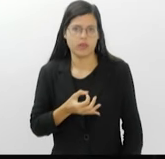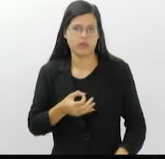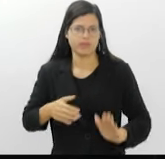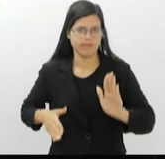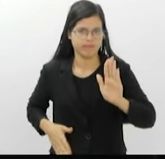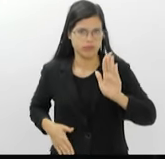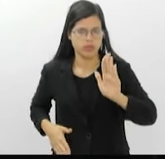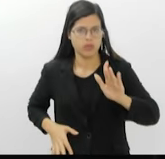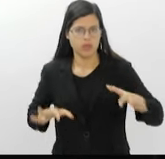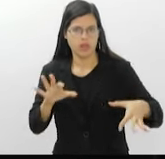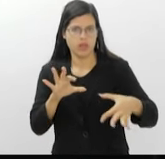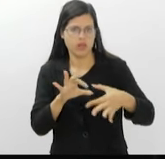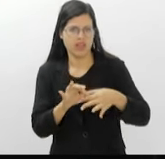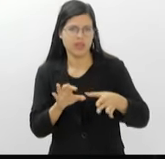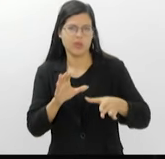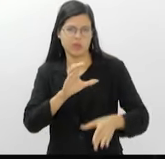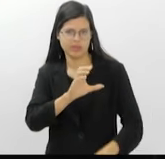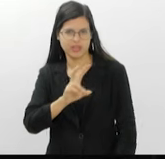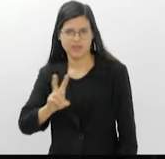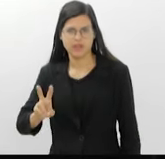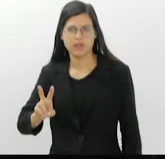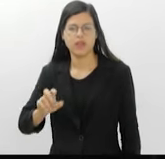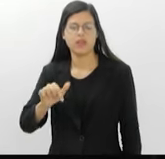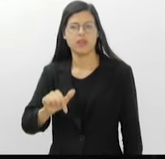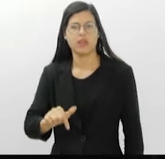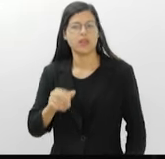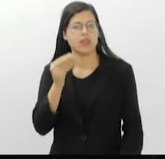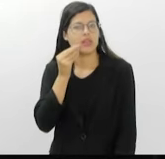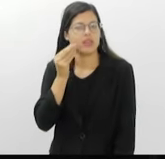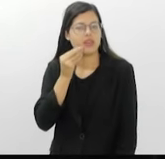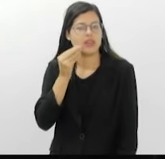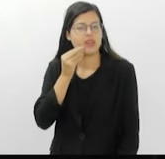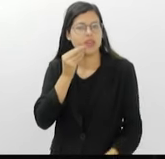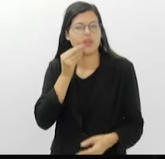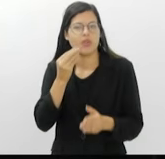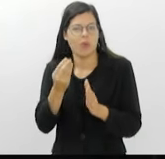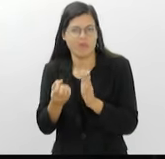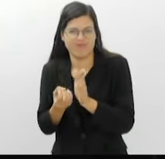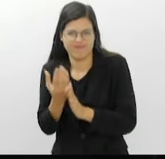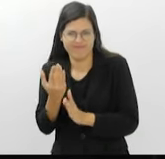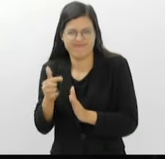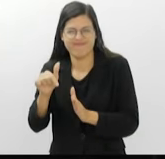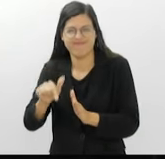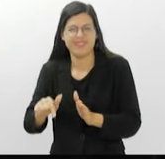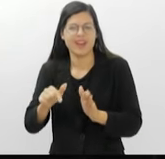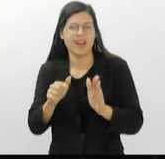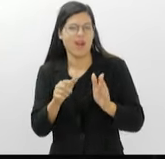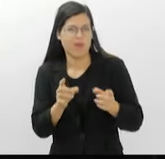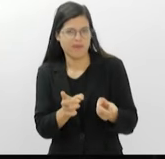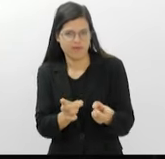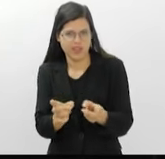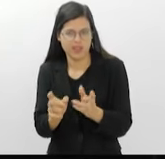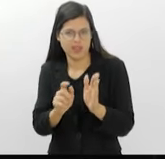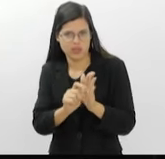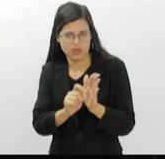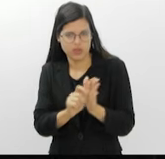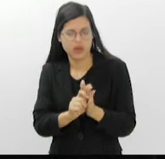Comando Vermelho que tentam estabelecer uma boca de fumo dentro do bairro de Auschi, no qual